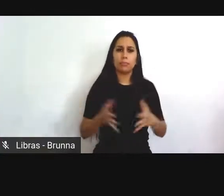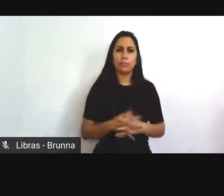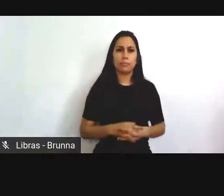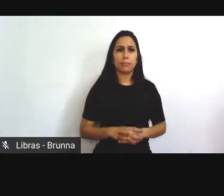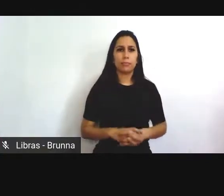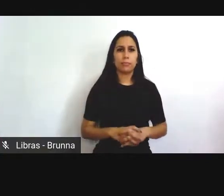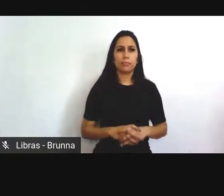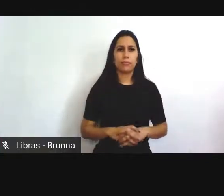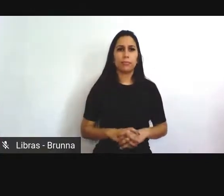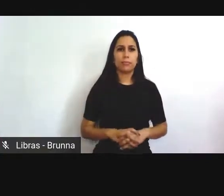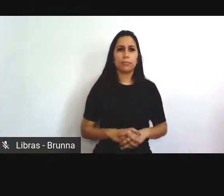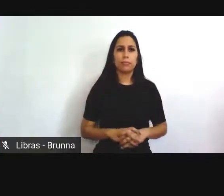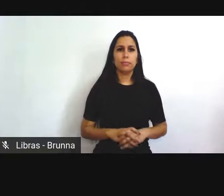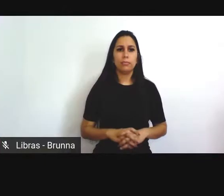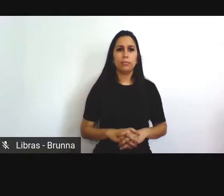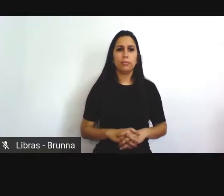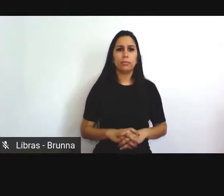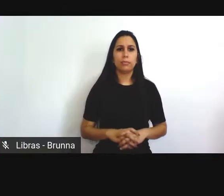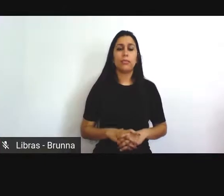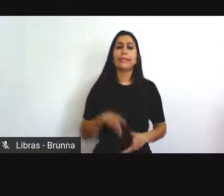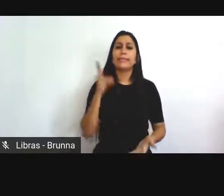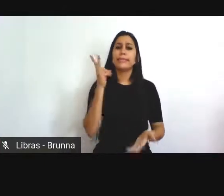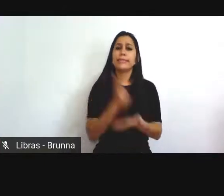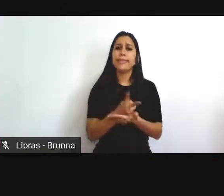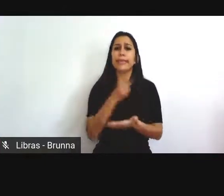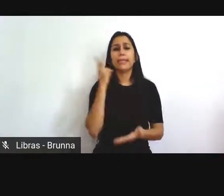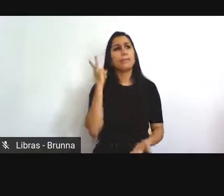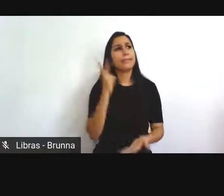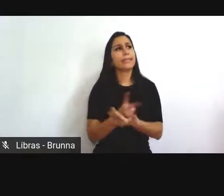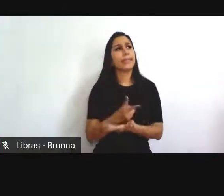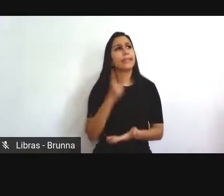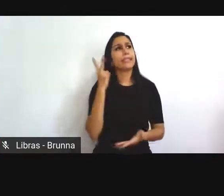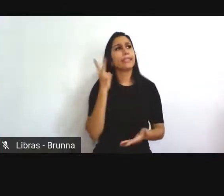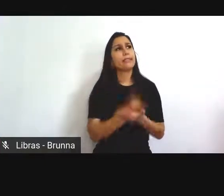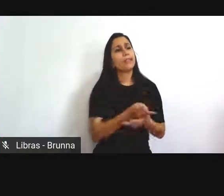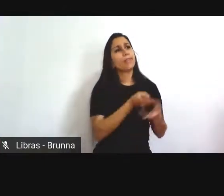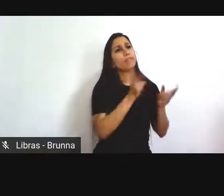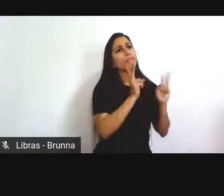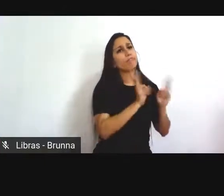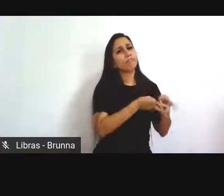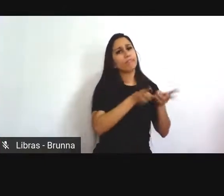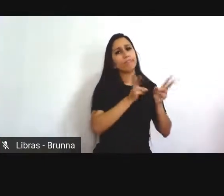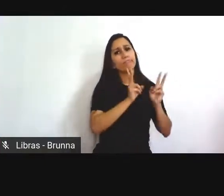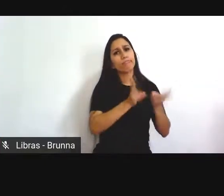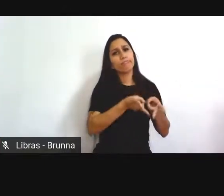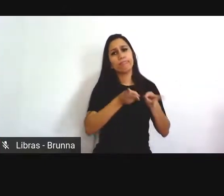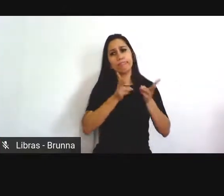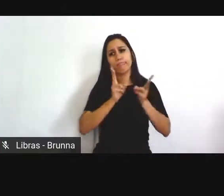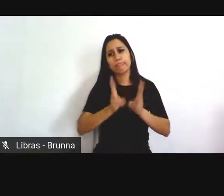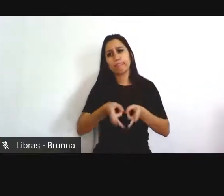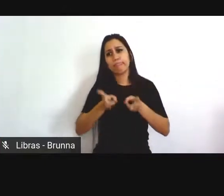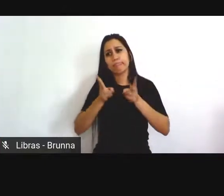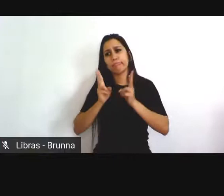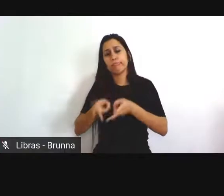Na utilização dos mesmos raciocínios ou das mesmas inferências, né? E na medida em que você